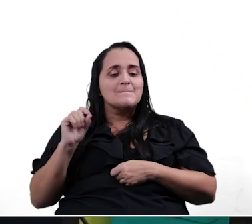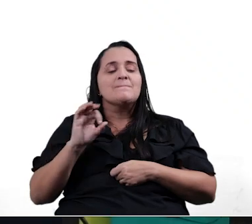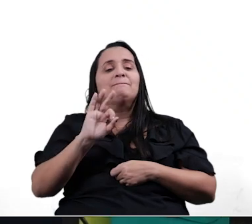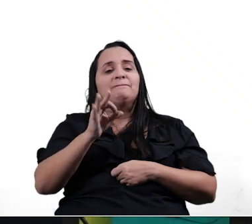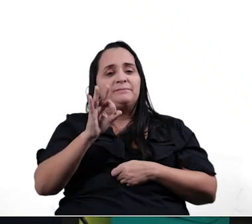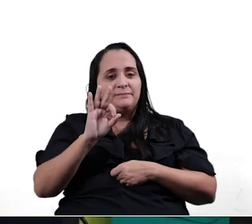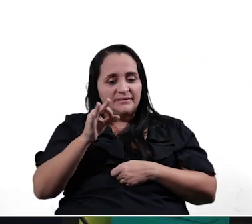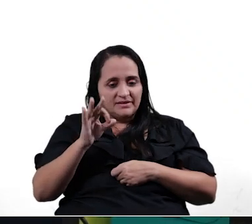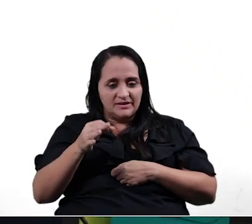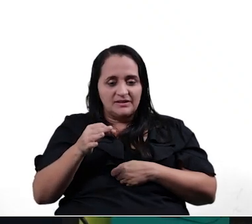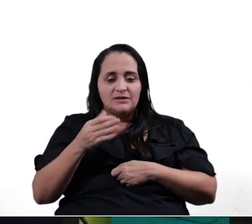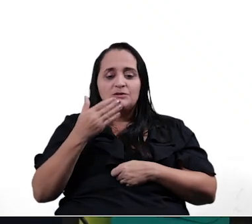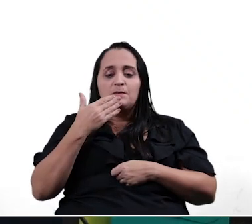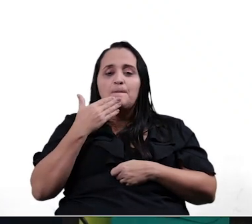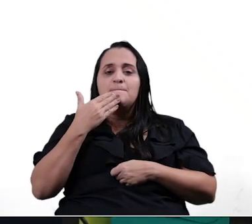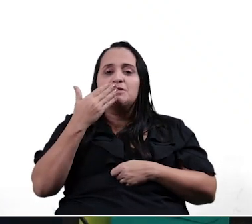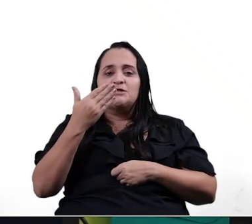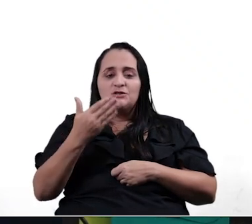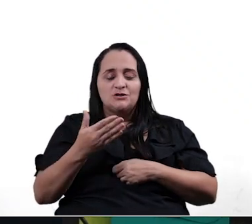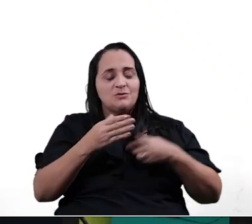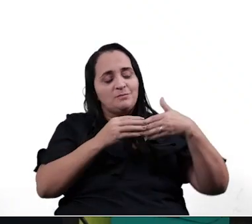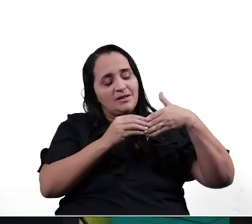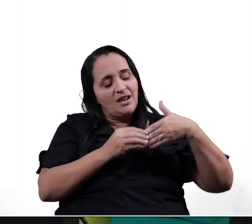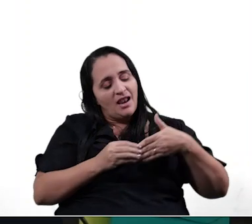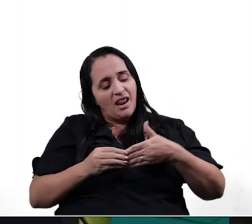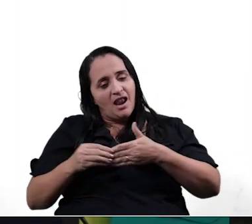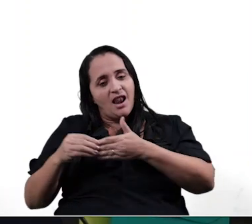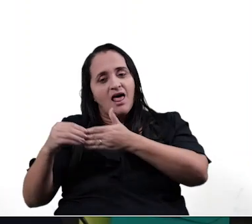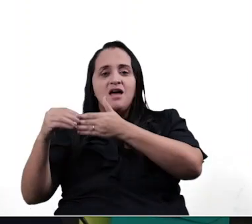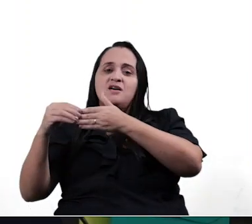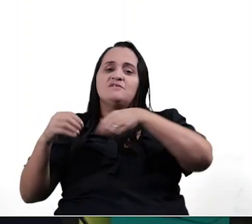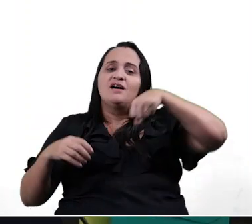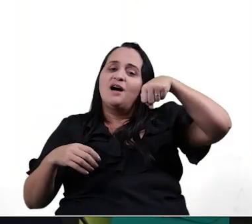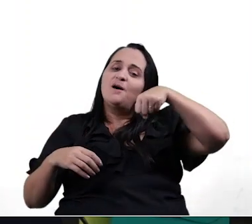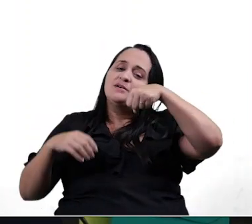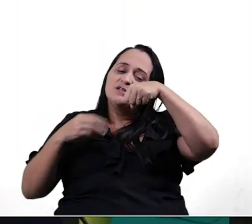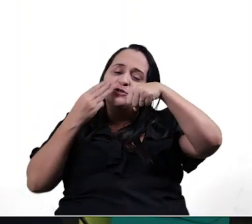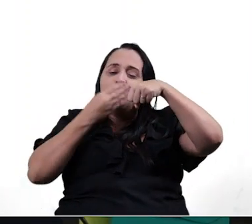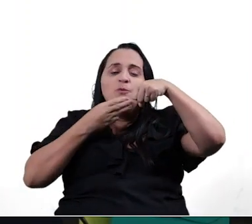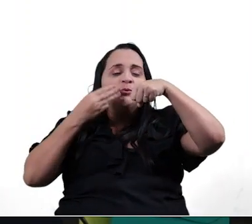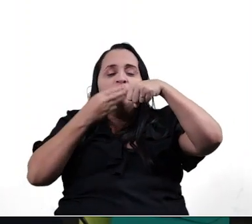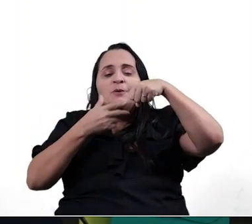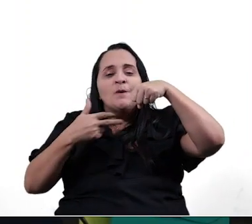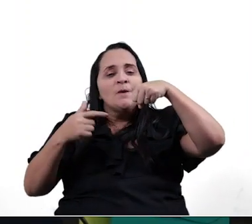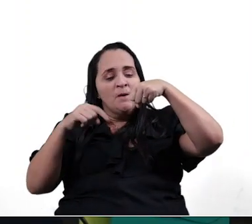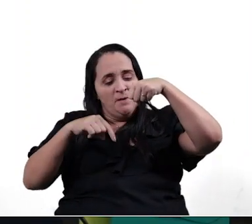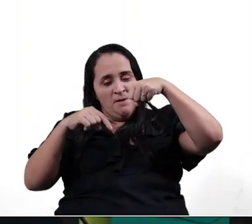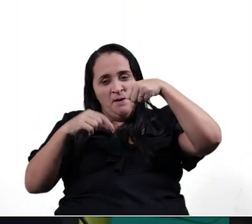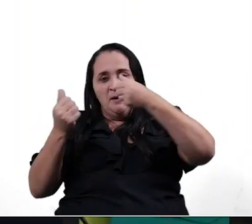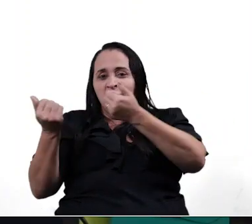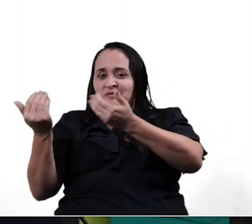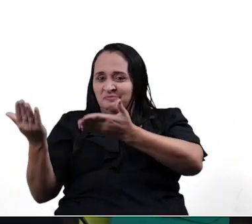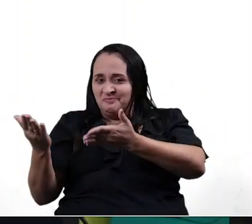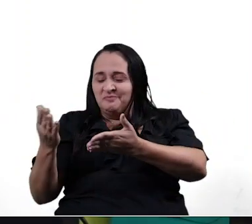Isso mesmo, pediu para ela levar uma cestinha com doces para a vovozinha, ela que estava dodóizinha,